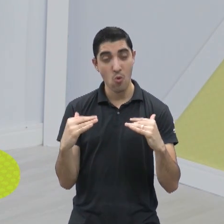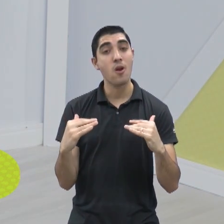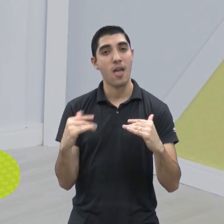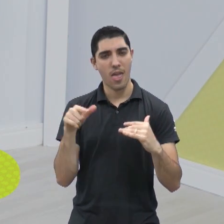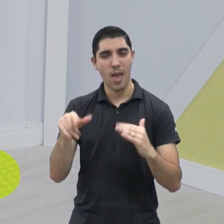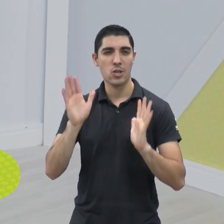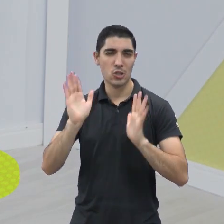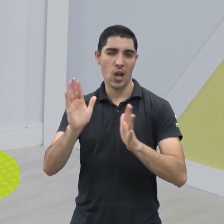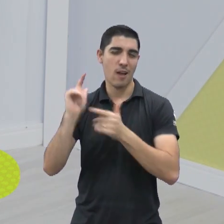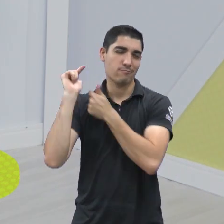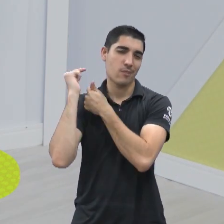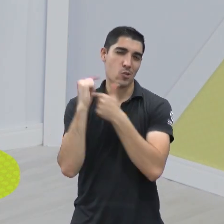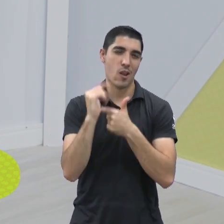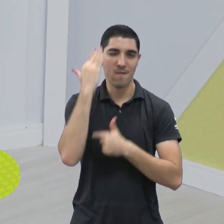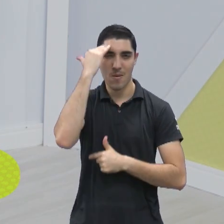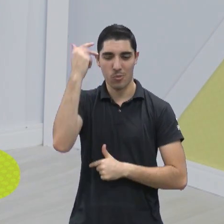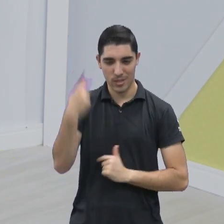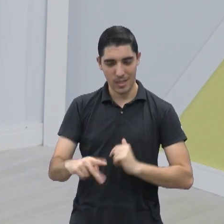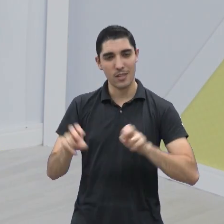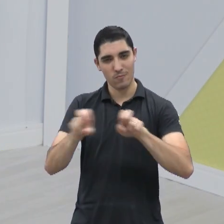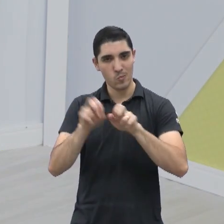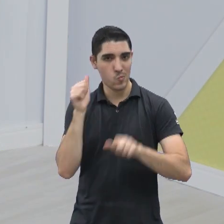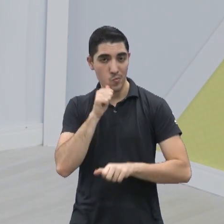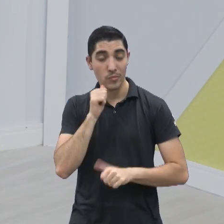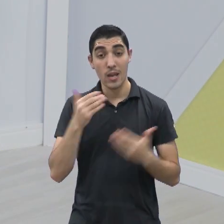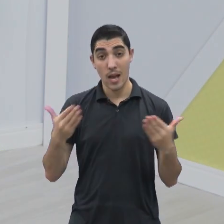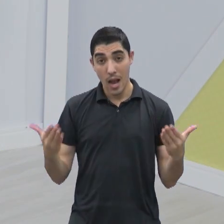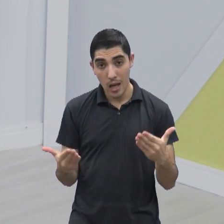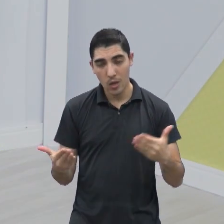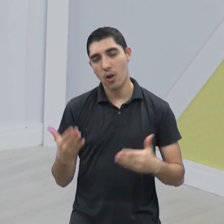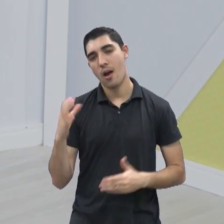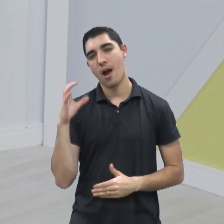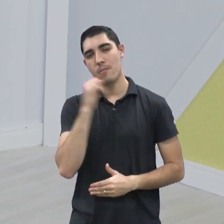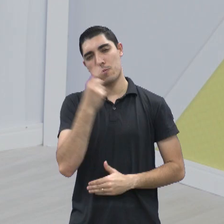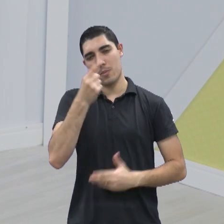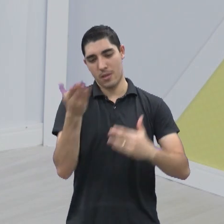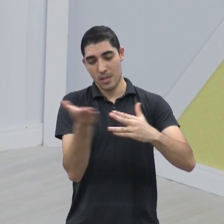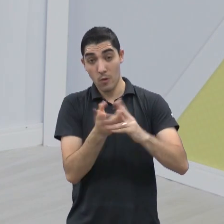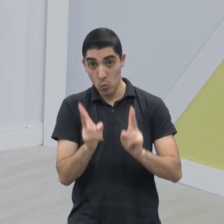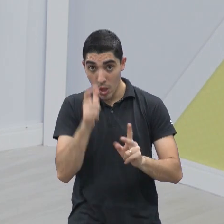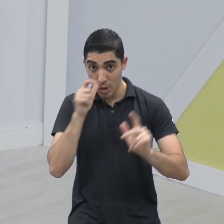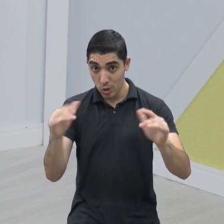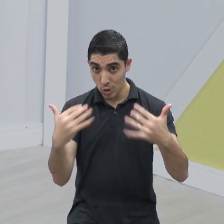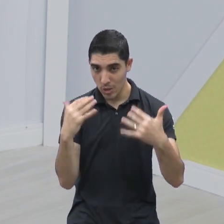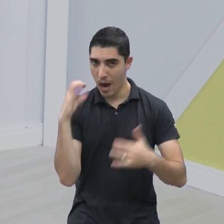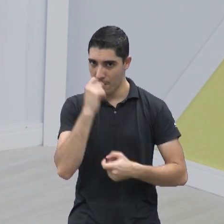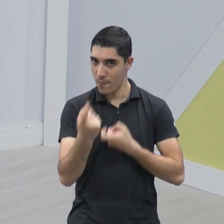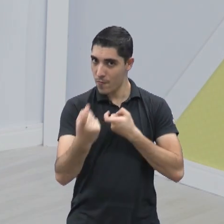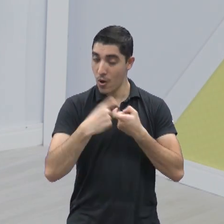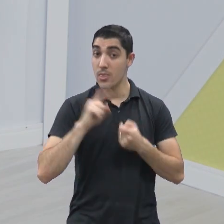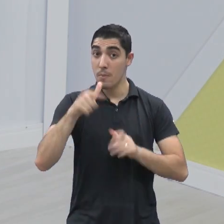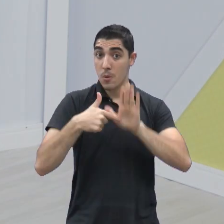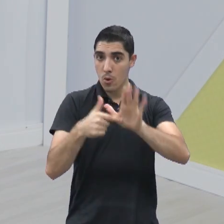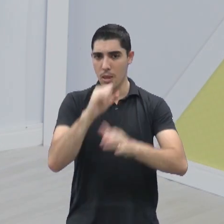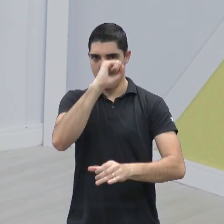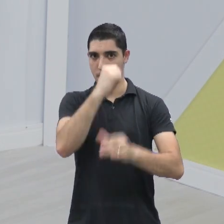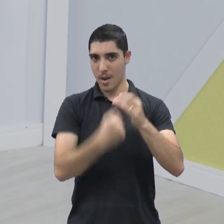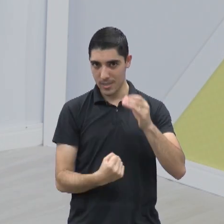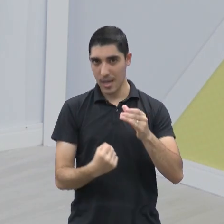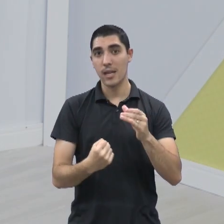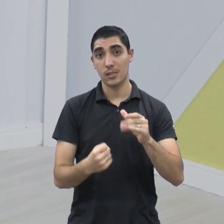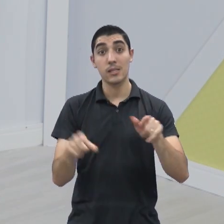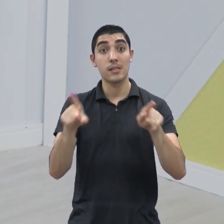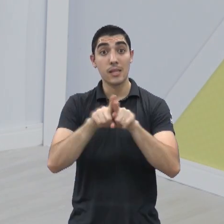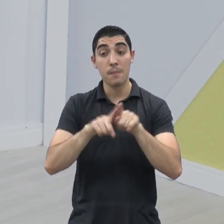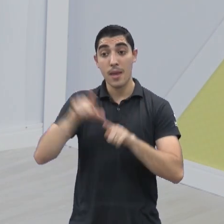feminino, para você aqui no nosso Hora do Esporte, que faz o primeiro intervalo do dia. Não sai daí, já voltamos, que tem basquete em destaque para você e a